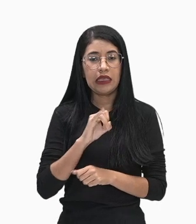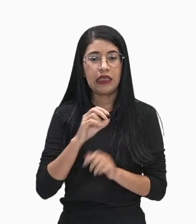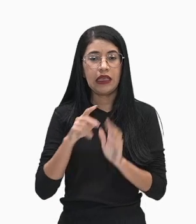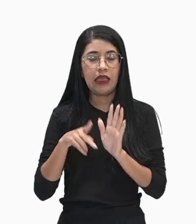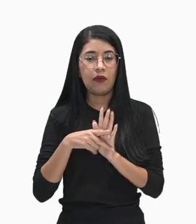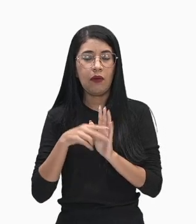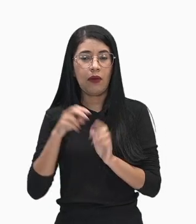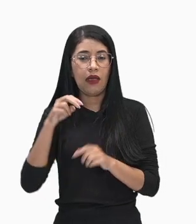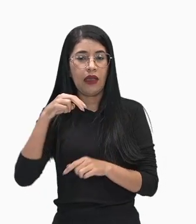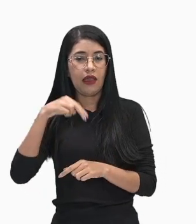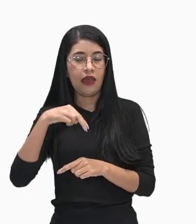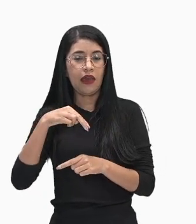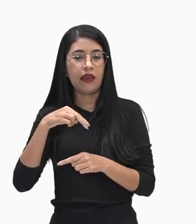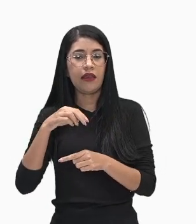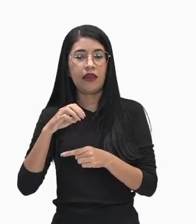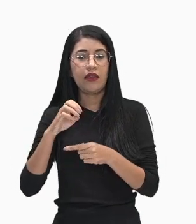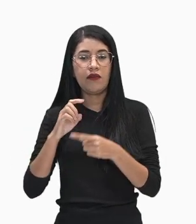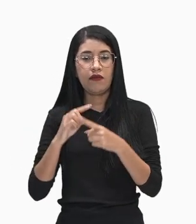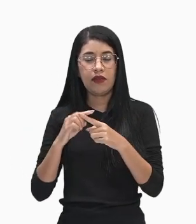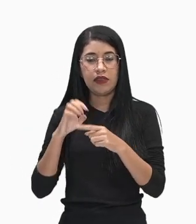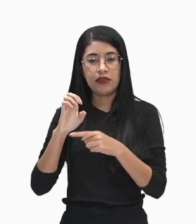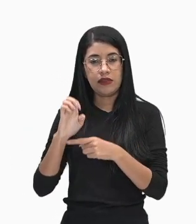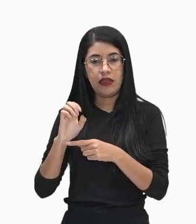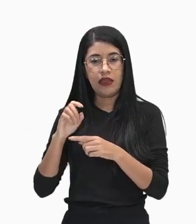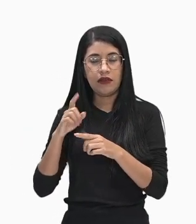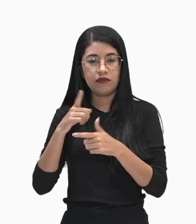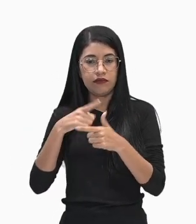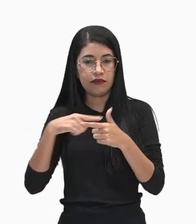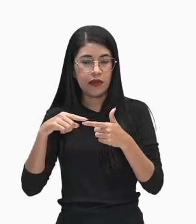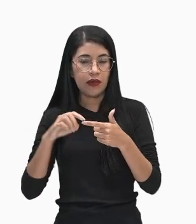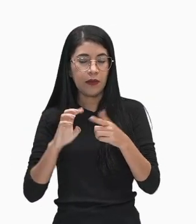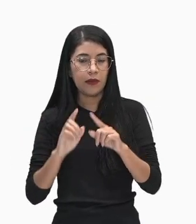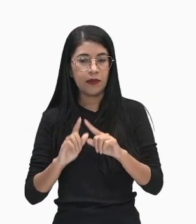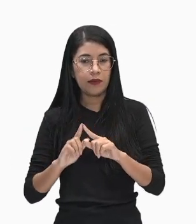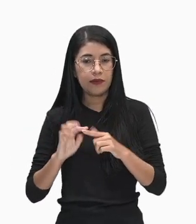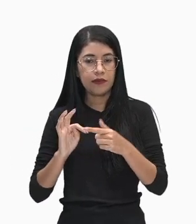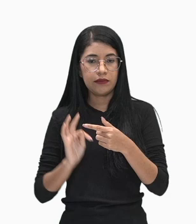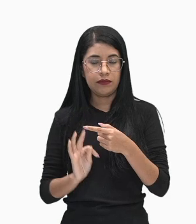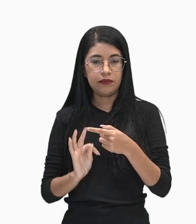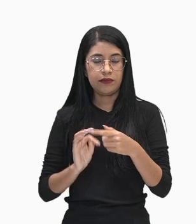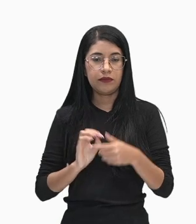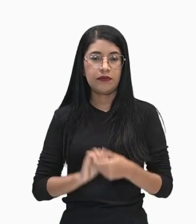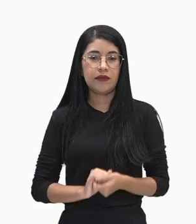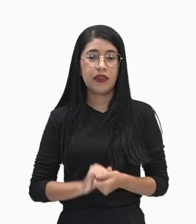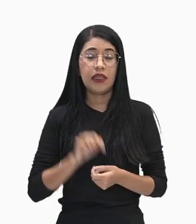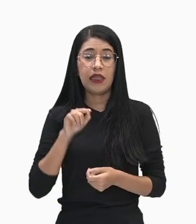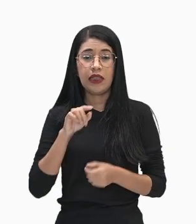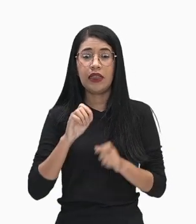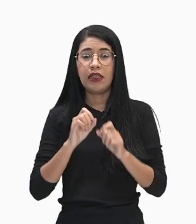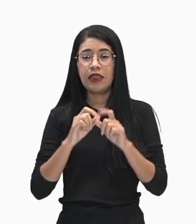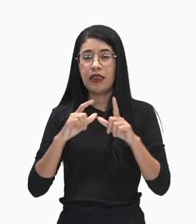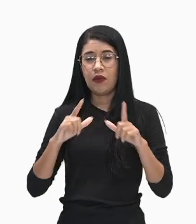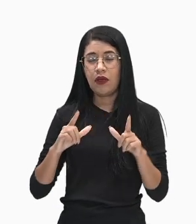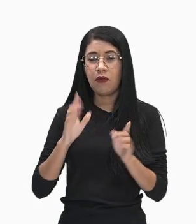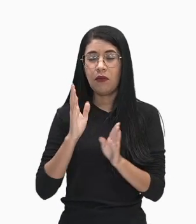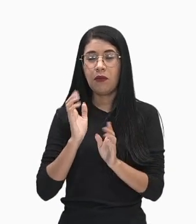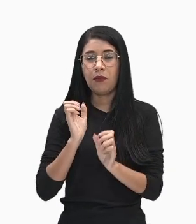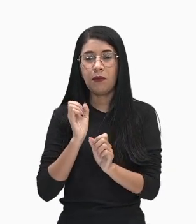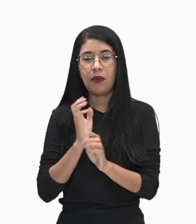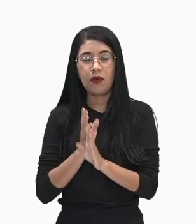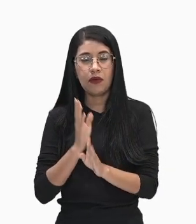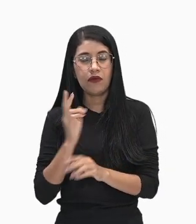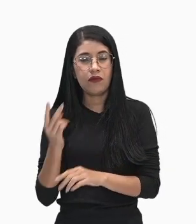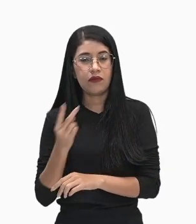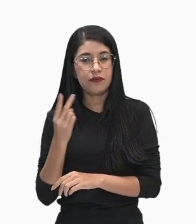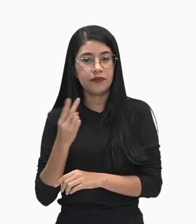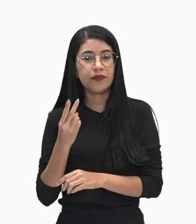é igual a N vezes E dividido por ΔT. Nessa equação aí, pessoal, eu posso encontrar a intensidade